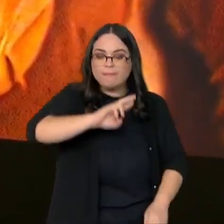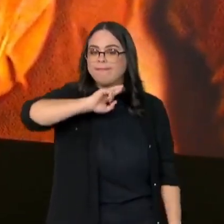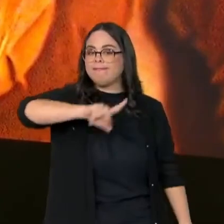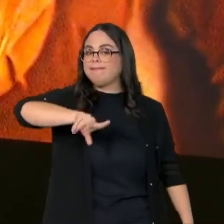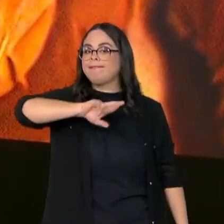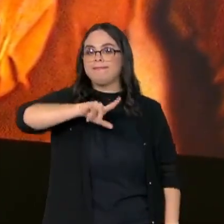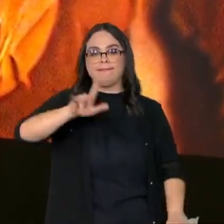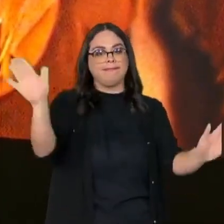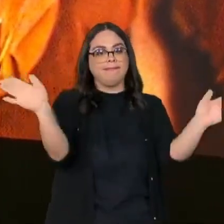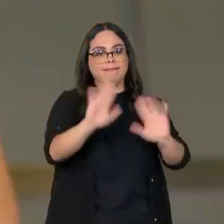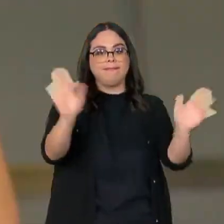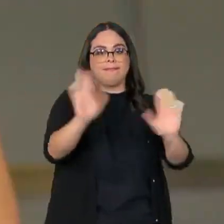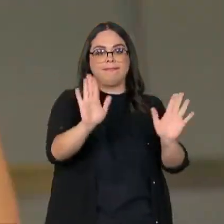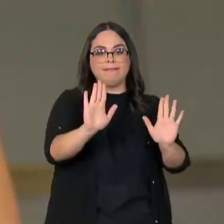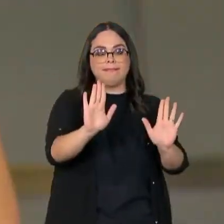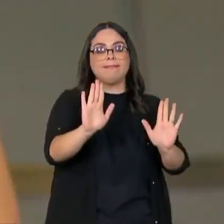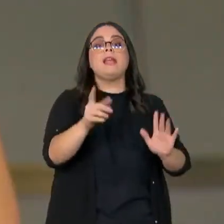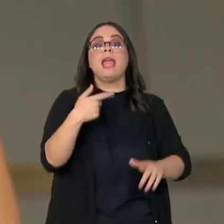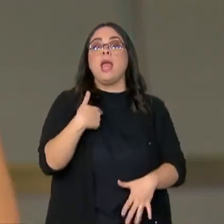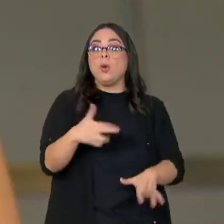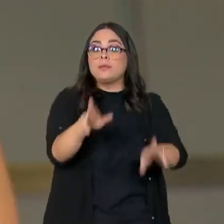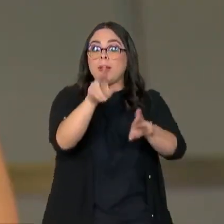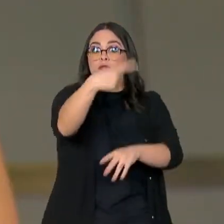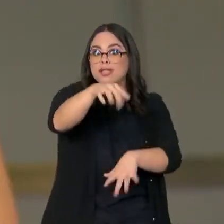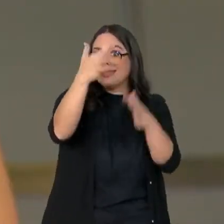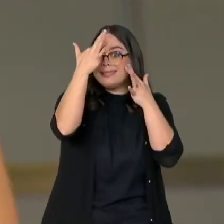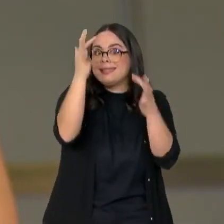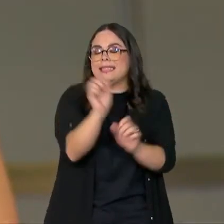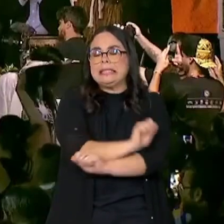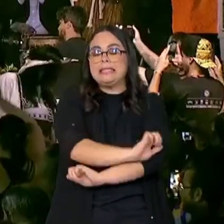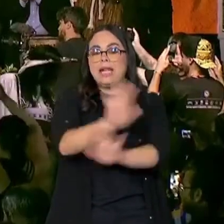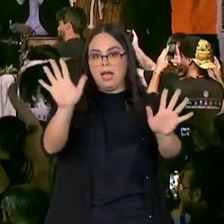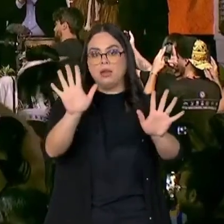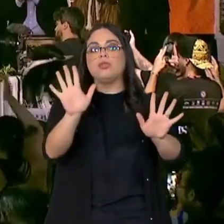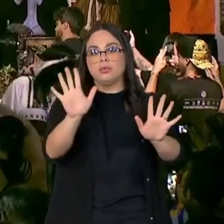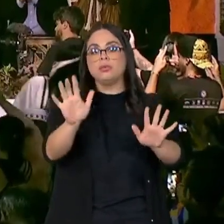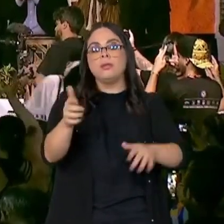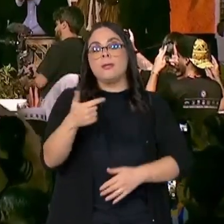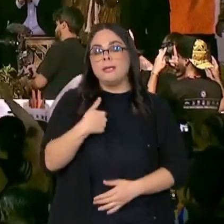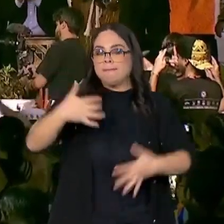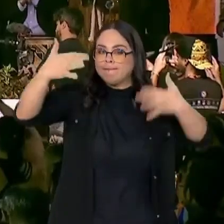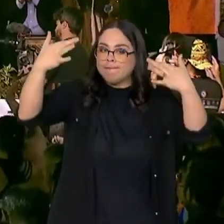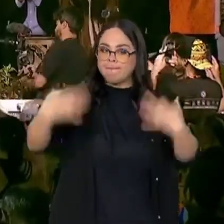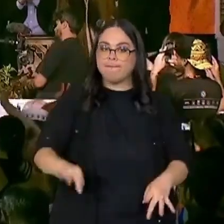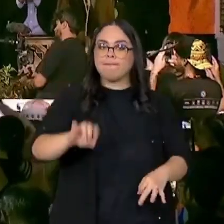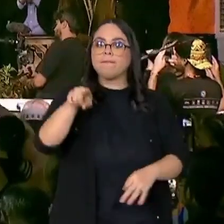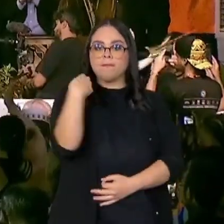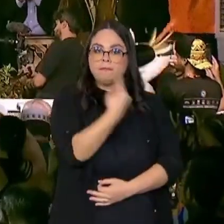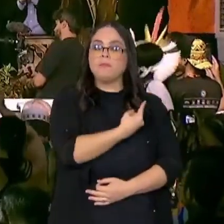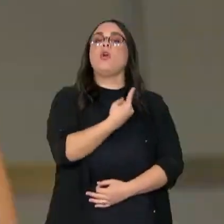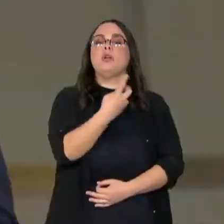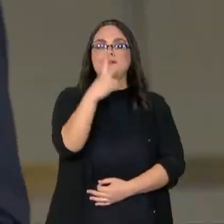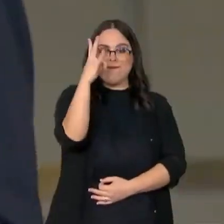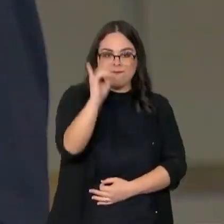Eu espero que todos compreendam. E eu tenho certeza que vamos,